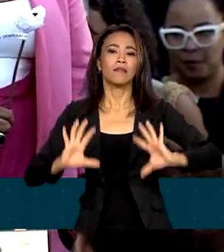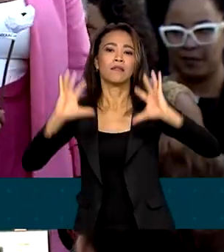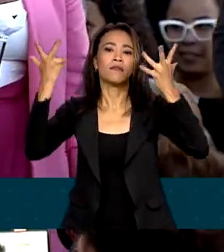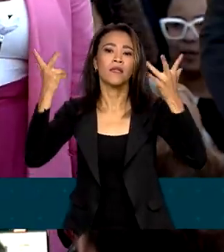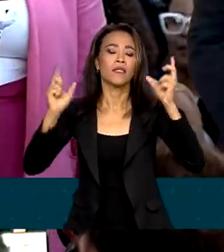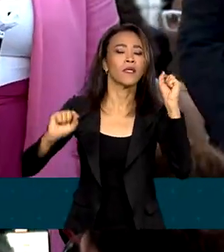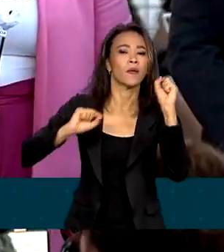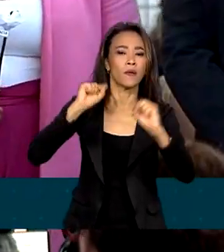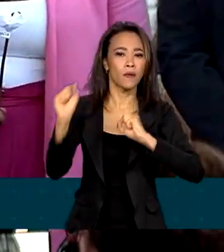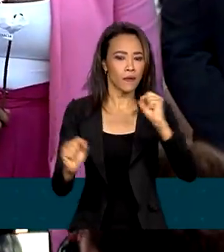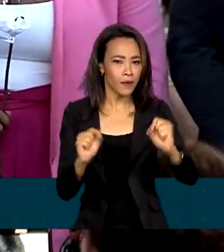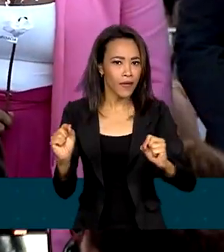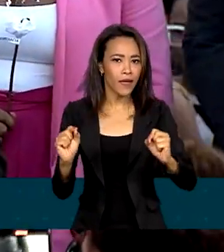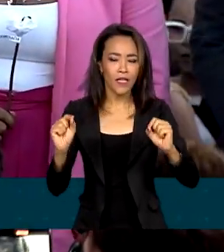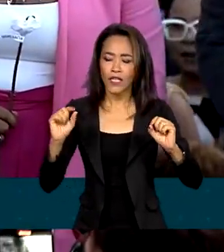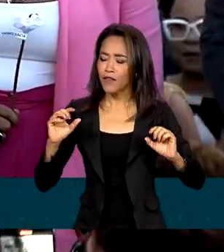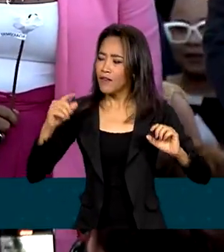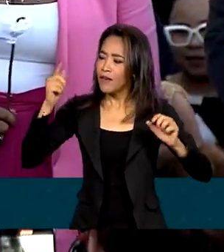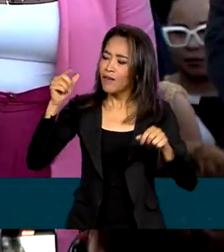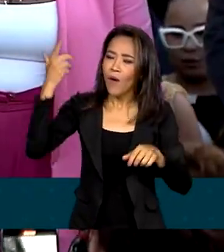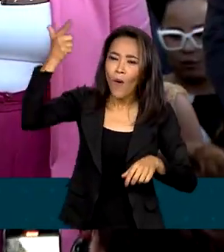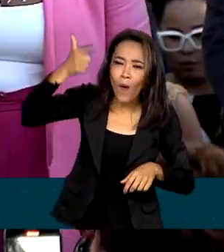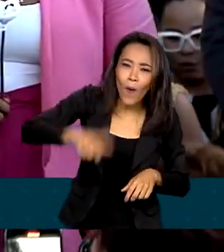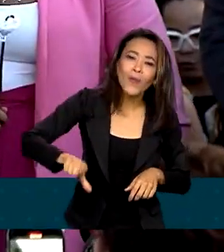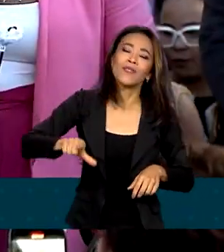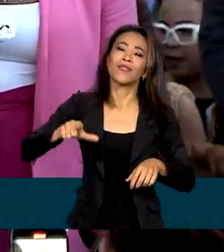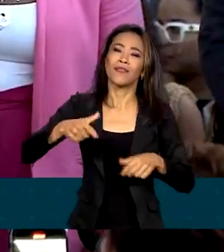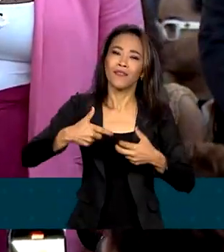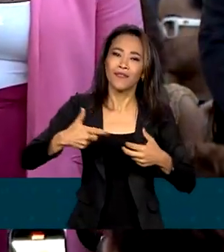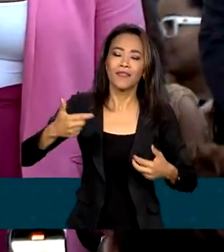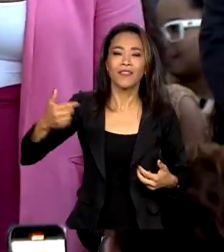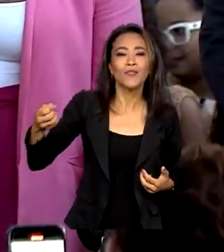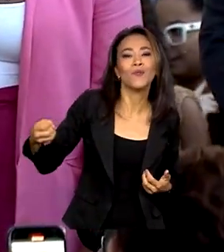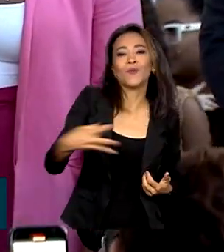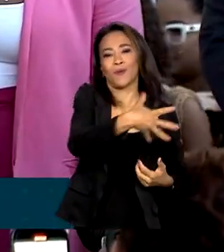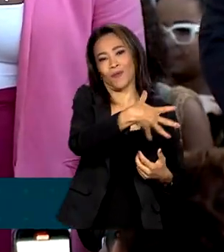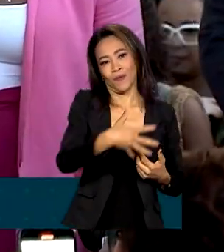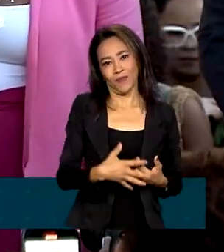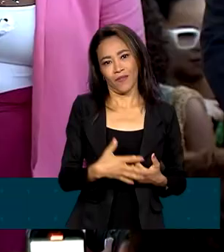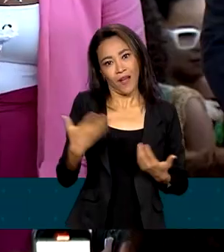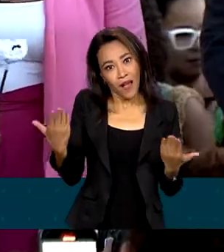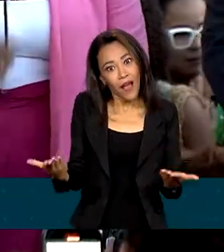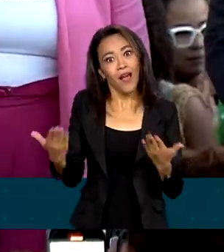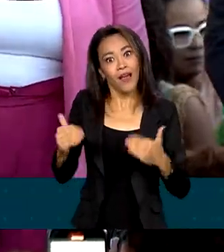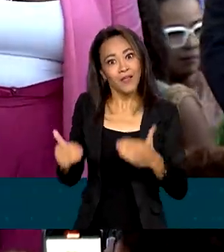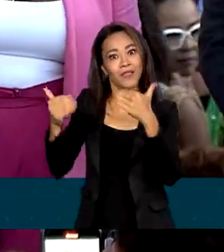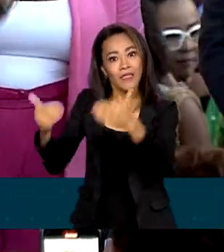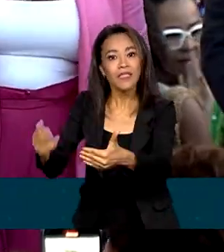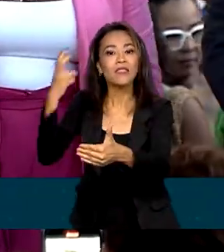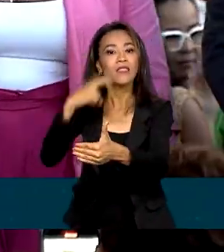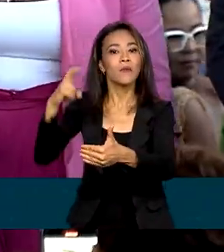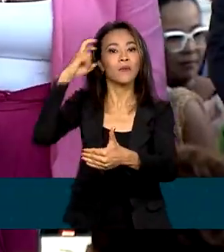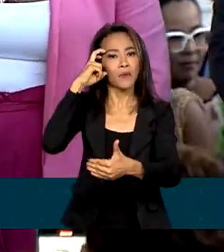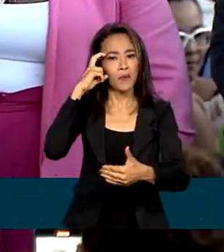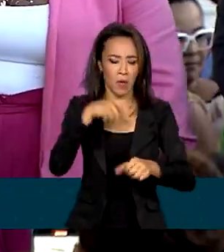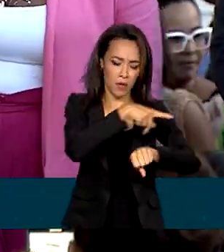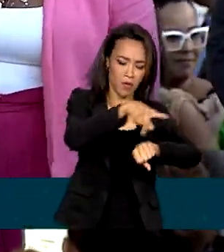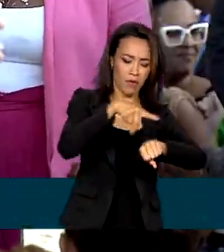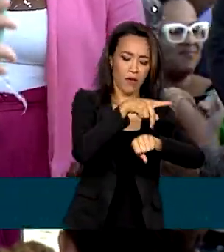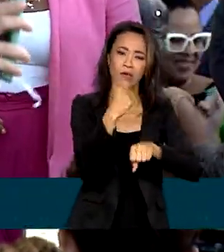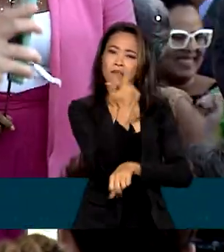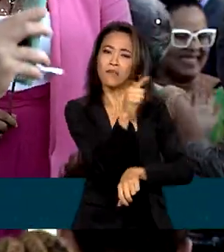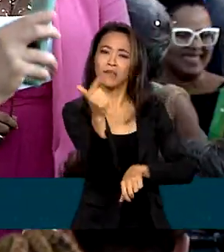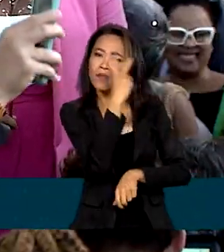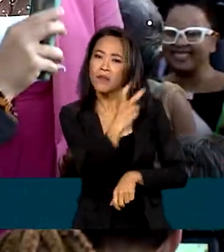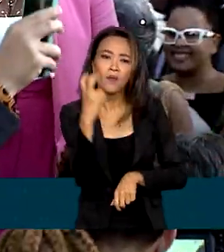de fazer tudo de novo, novo. É o Ministério da Cultura. Um país que não tem